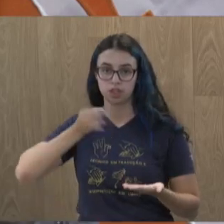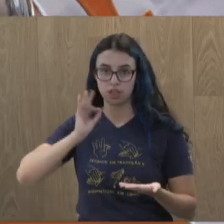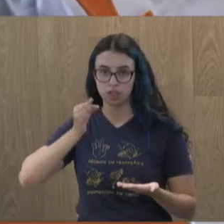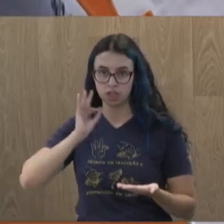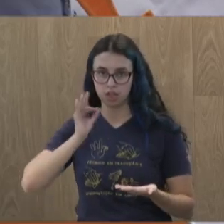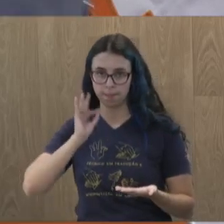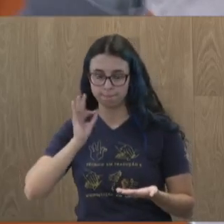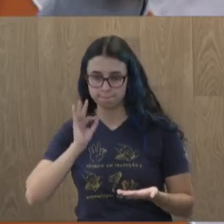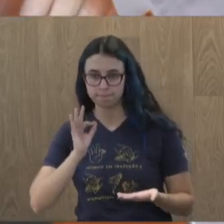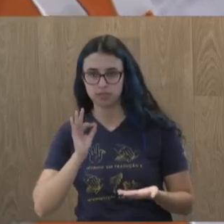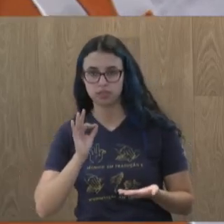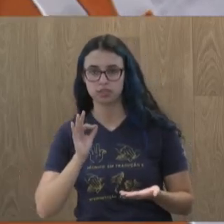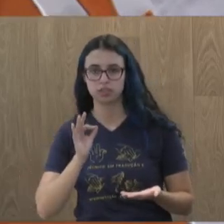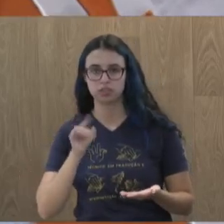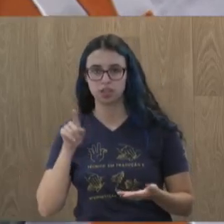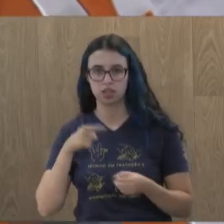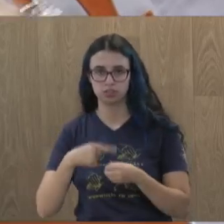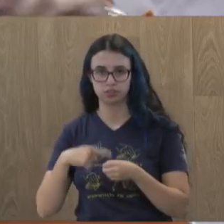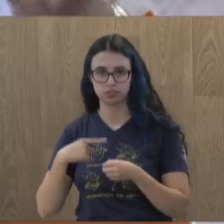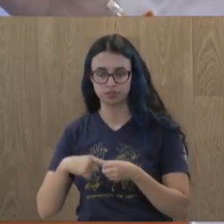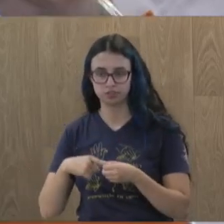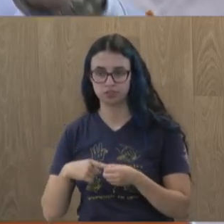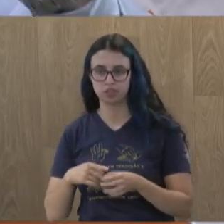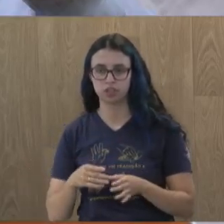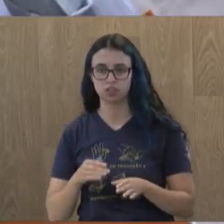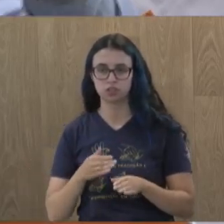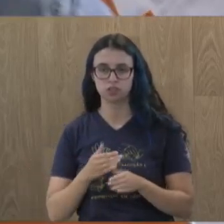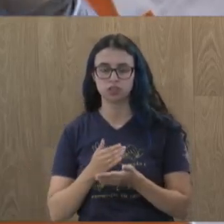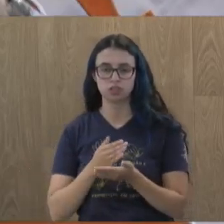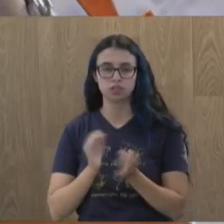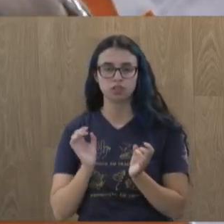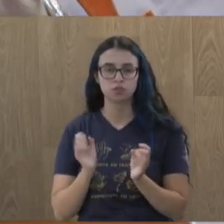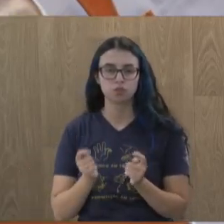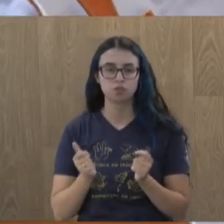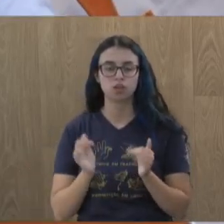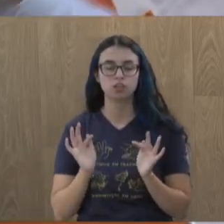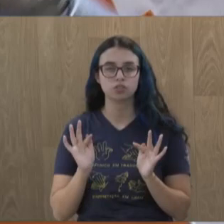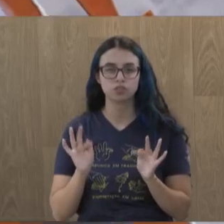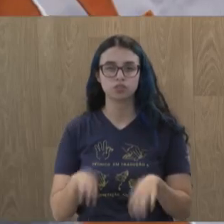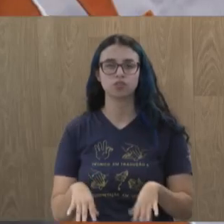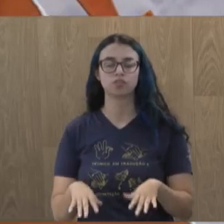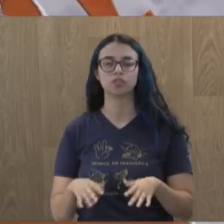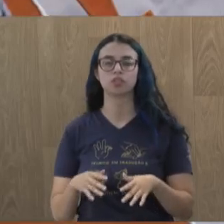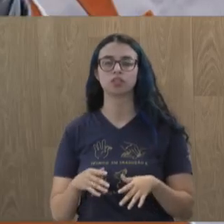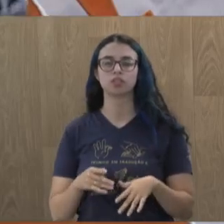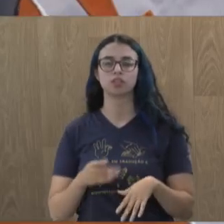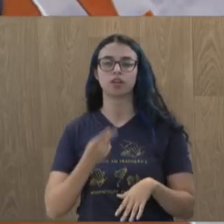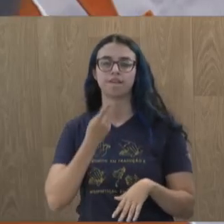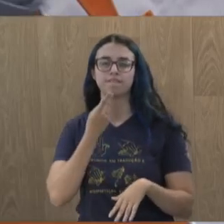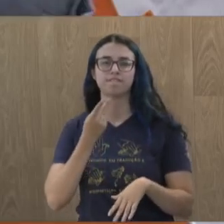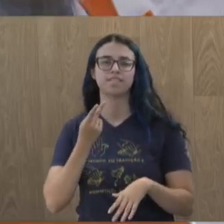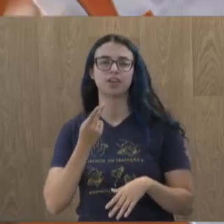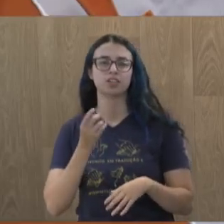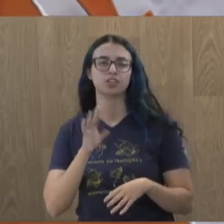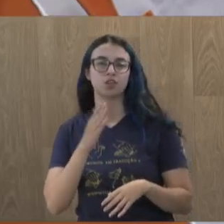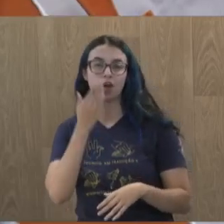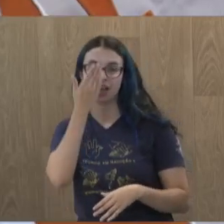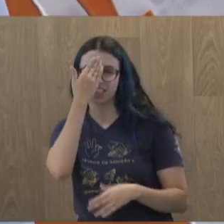de fazer toda a drenagem, né? O pessoal lá falou assim, eu só, Santo Tomé, né? O Santo Tomé, eu só acredito